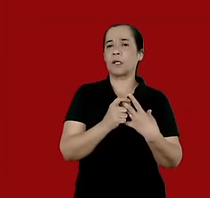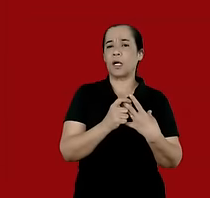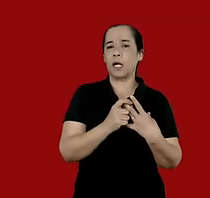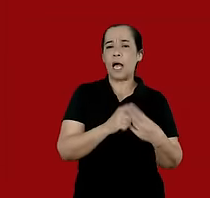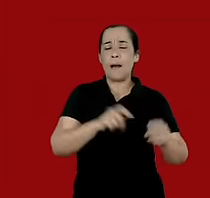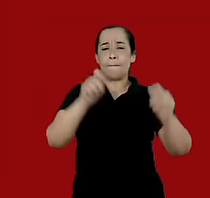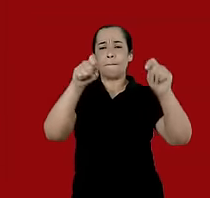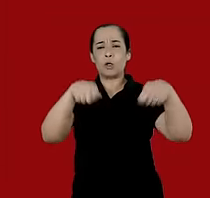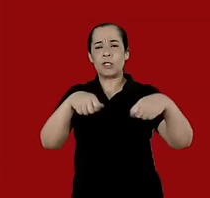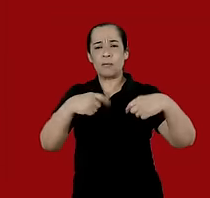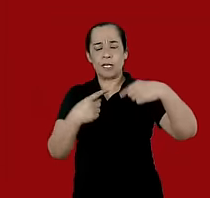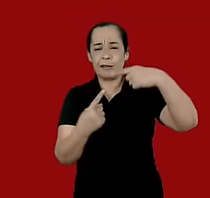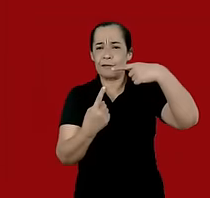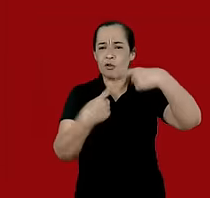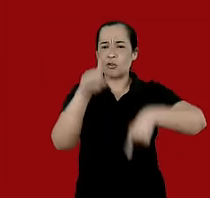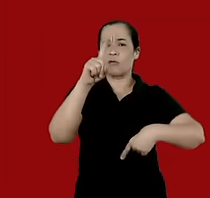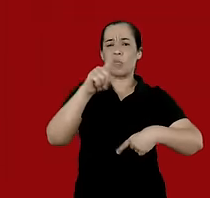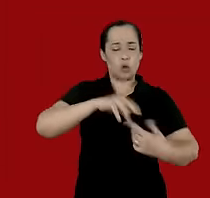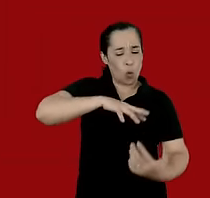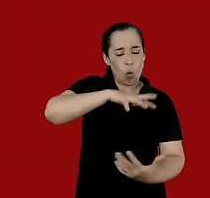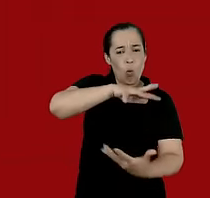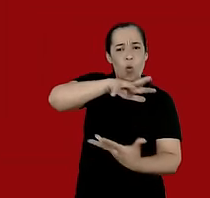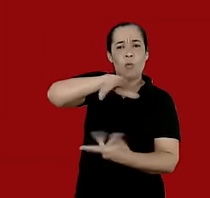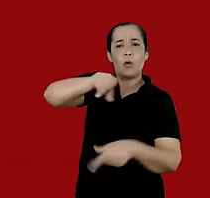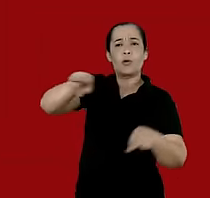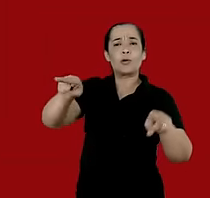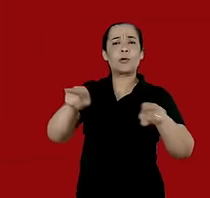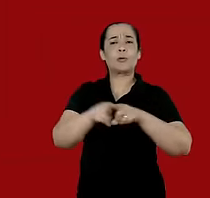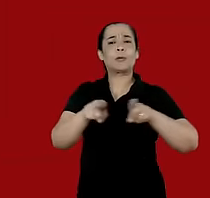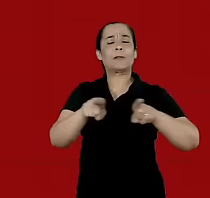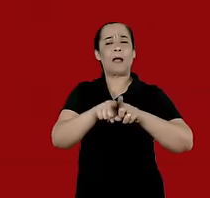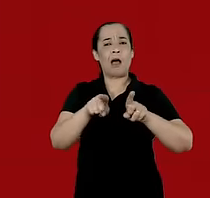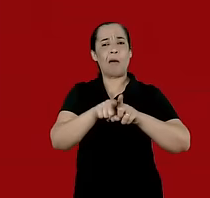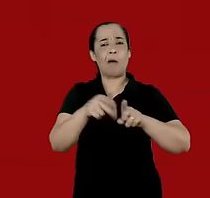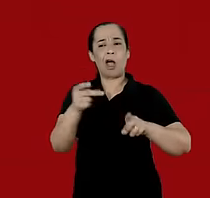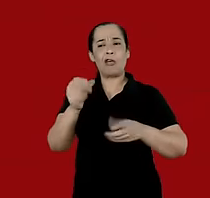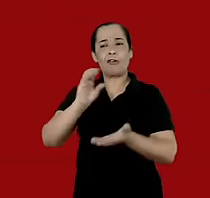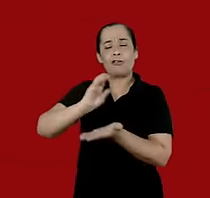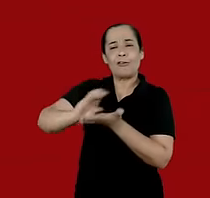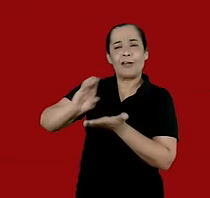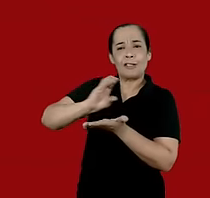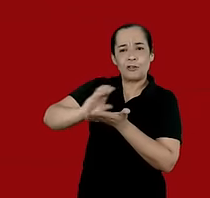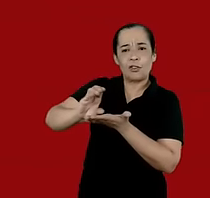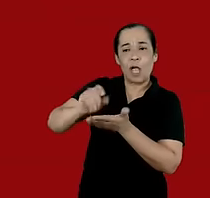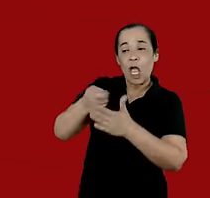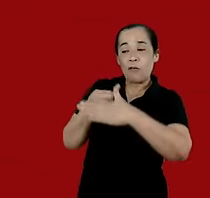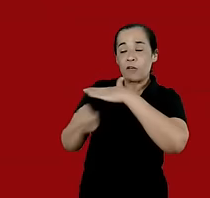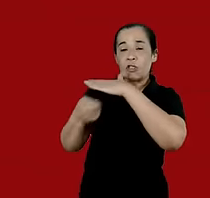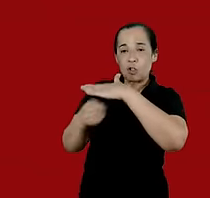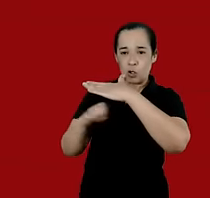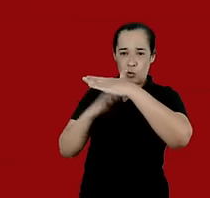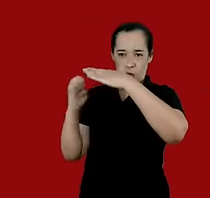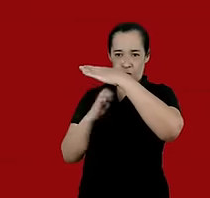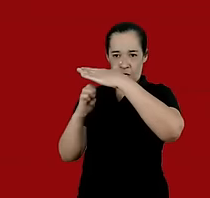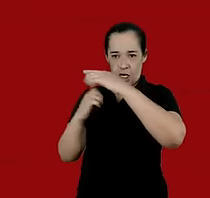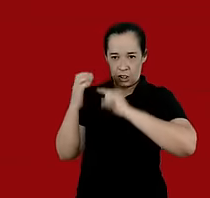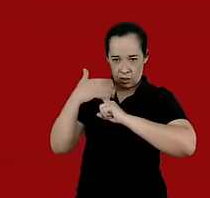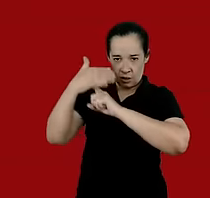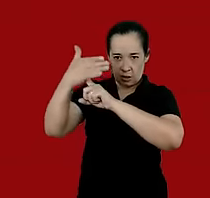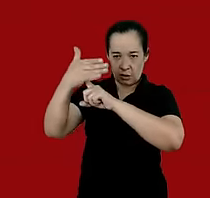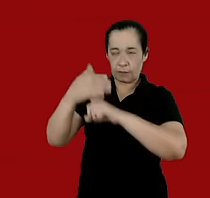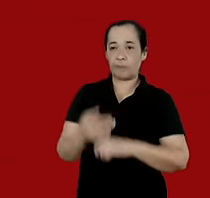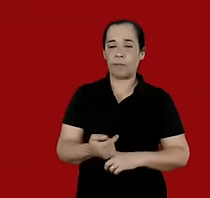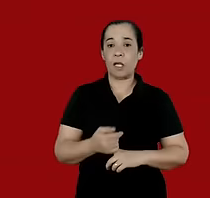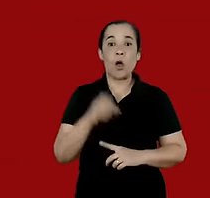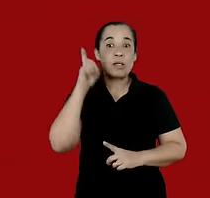todo no mundo mundo inteiro foi em busca do crescimento delas e elas distorceram o índice como um todo né Se você pegar a bolsa americana subindo próximo de 15% você tira